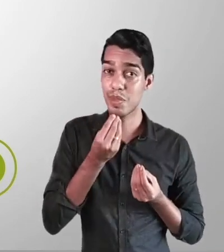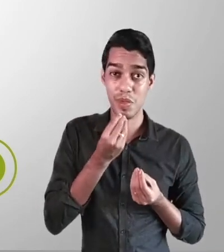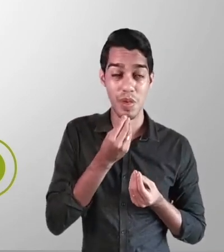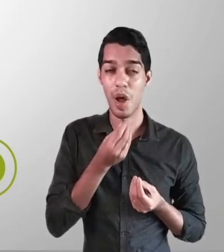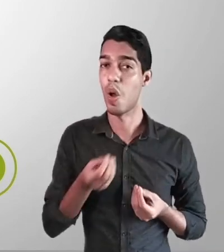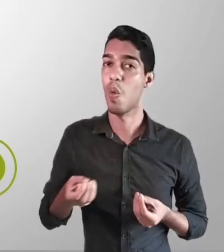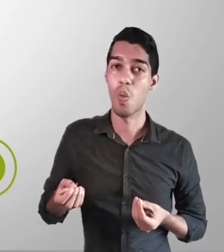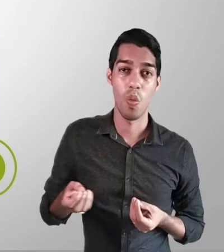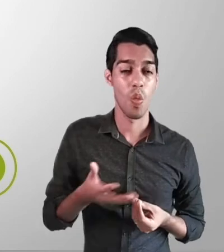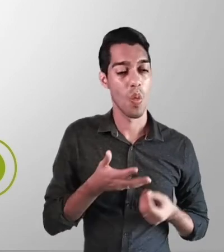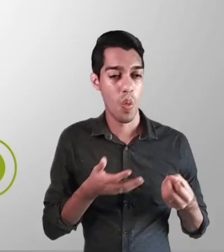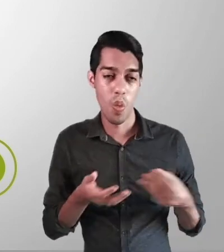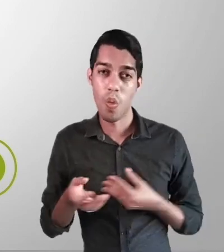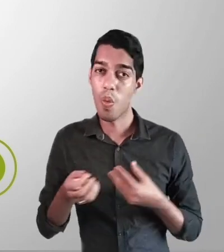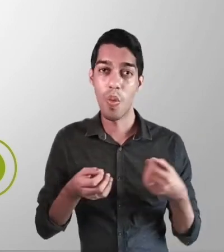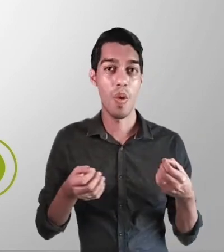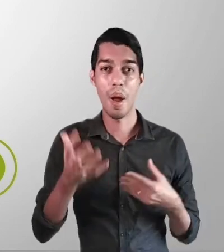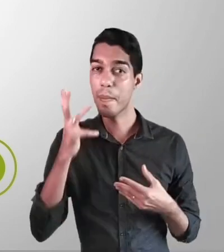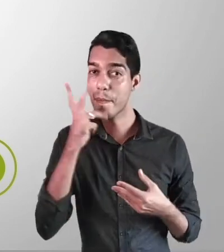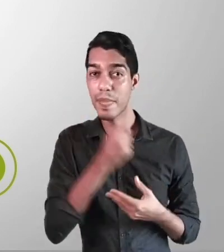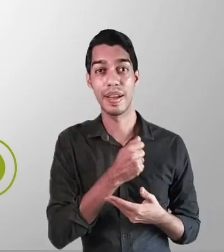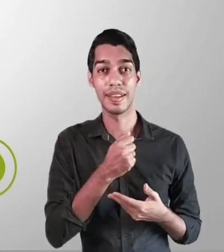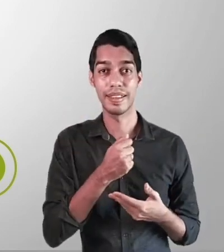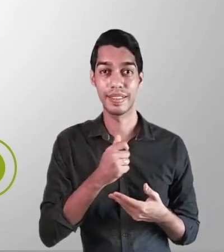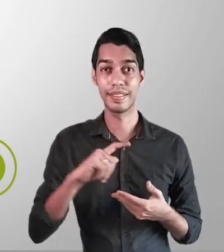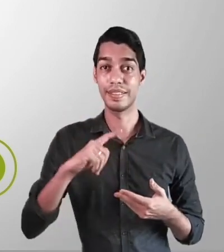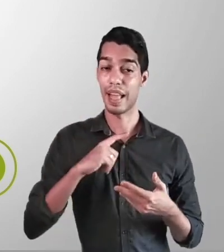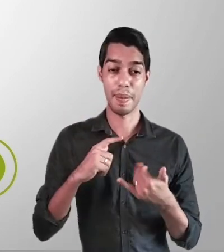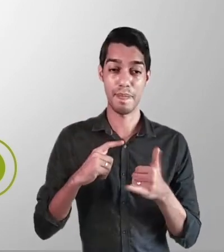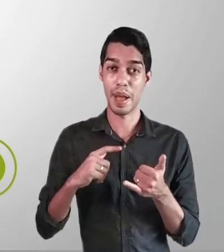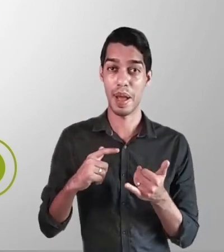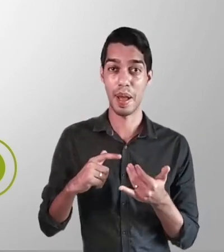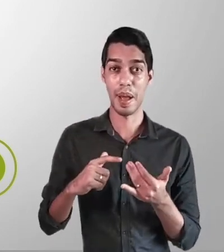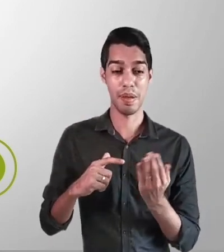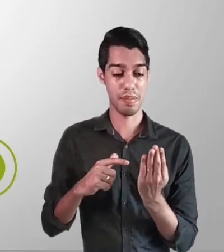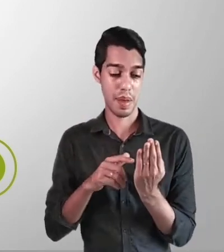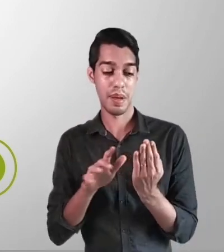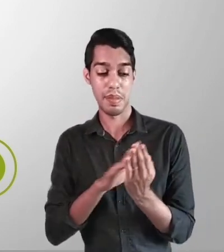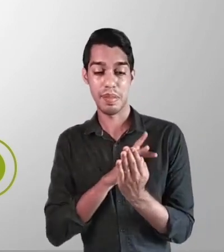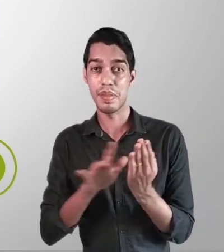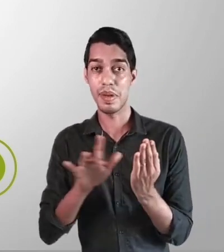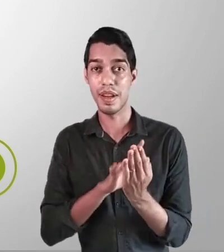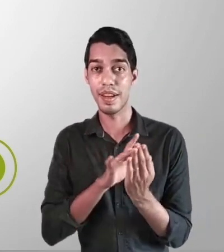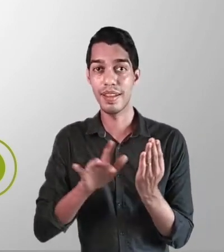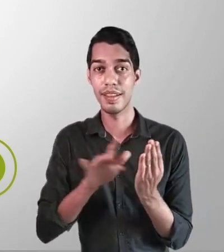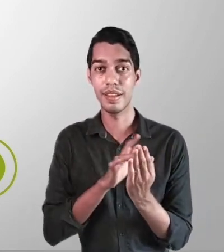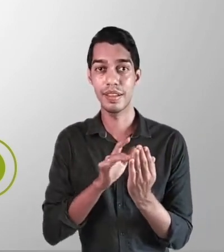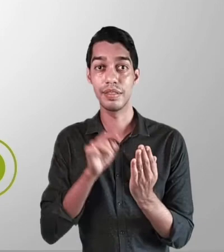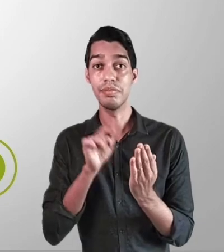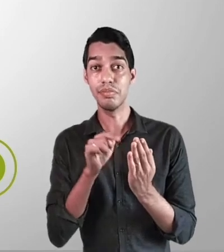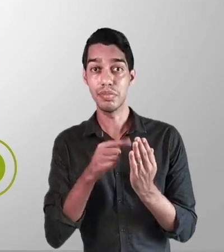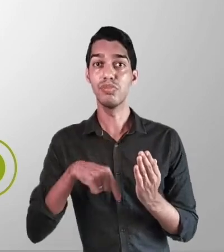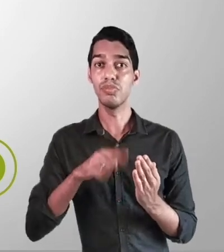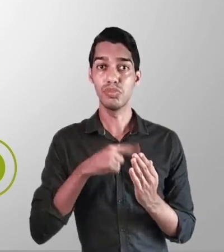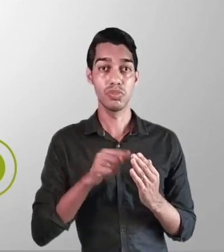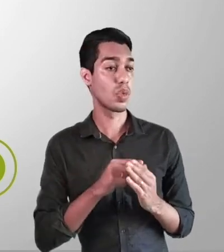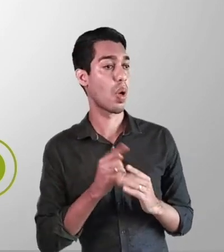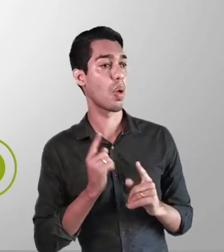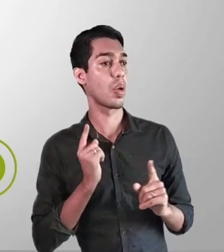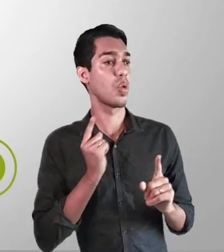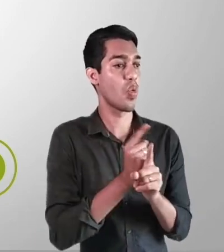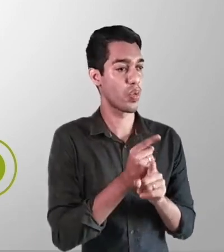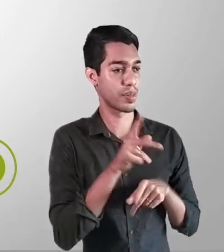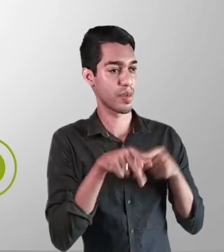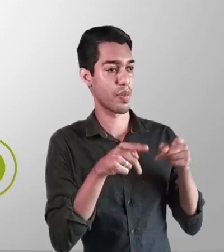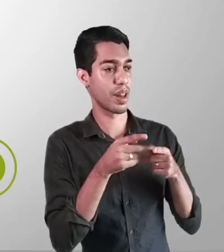do avanço do uso de dispositivos móveis, né, permite efetivamente nós alcançarmos essa população aonde quer que